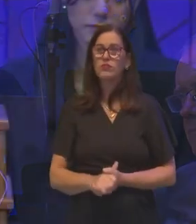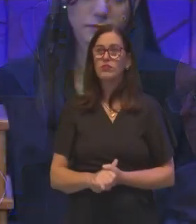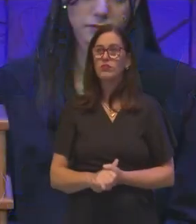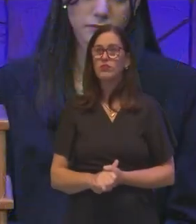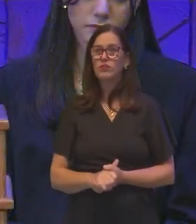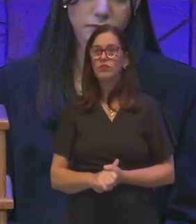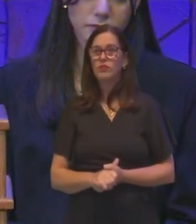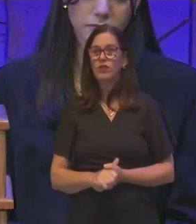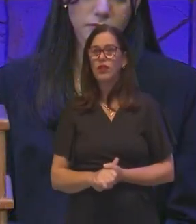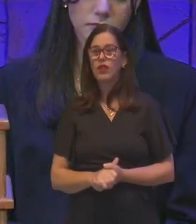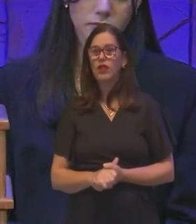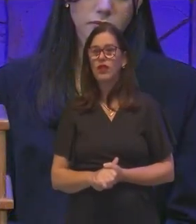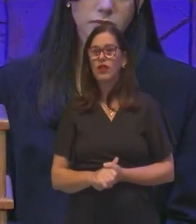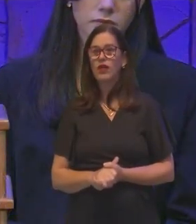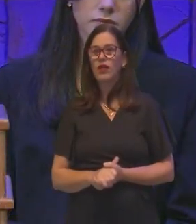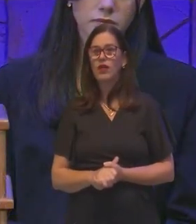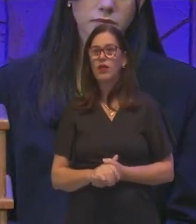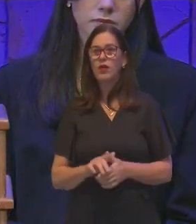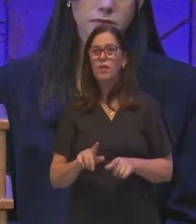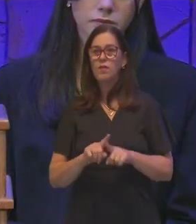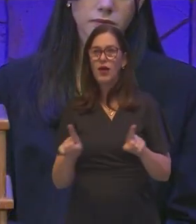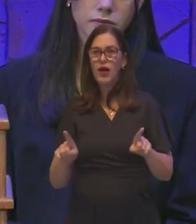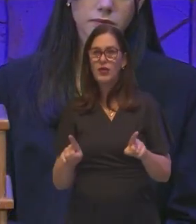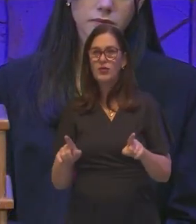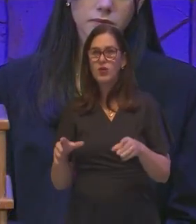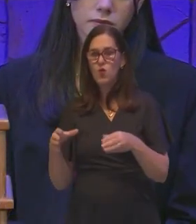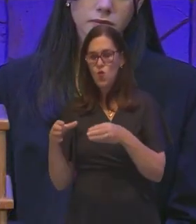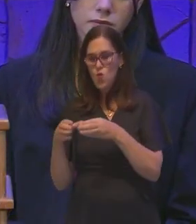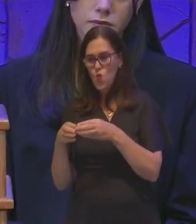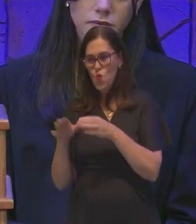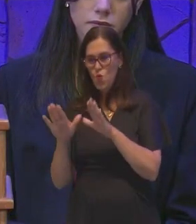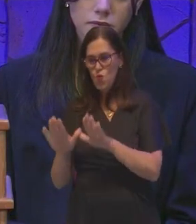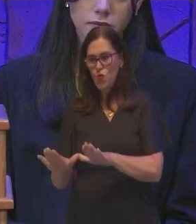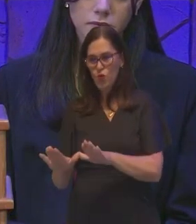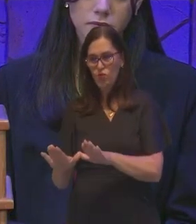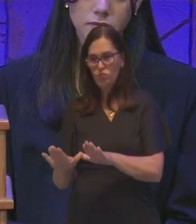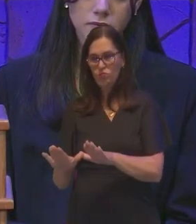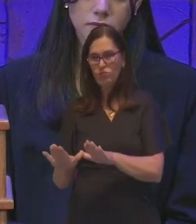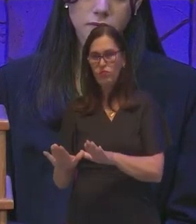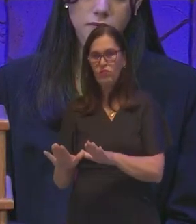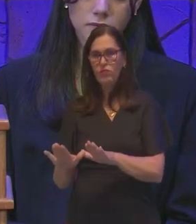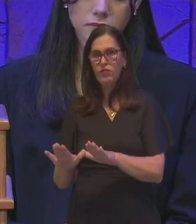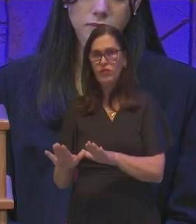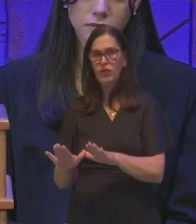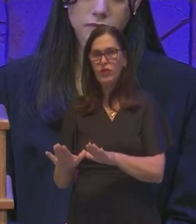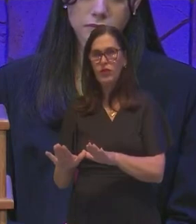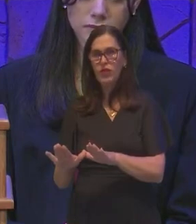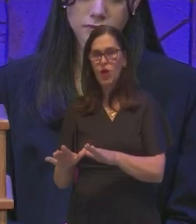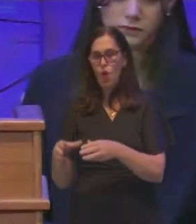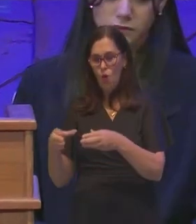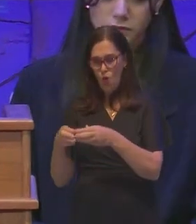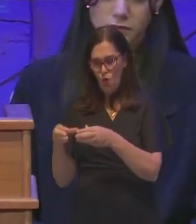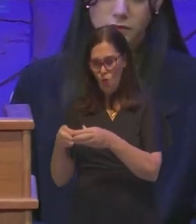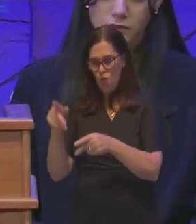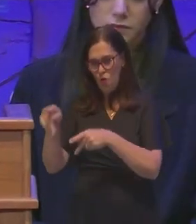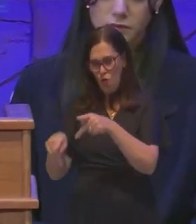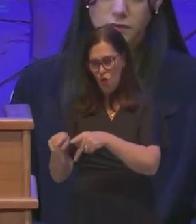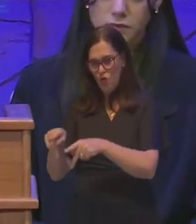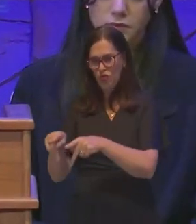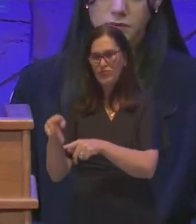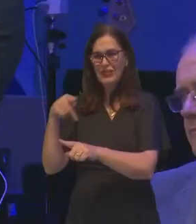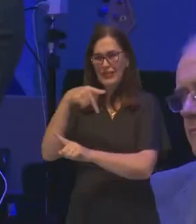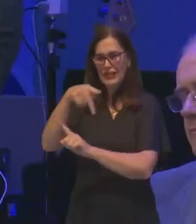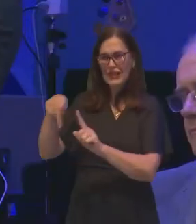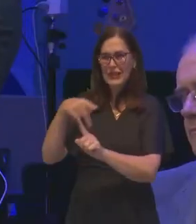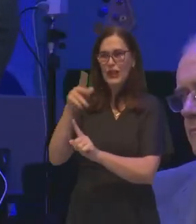mas houve um remanescente, e Deus preservou a sua raça santa, e o povo